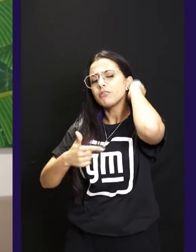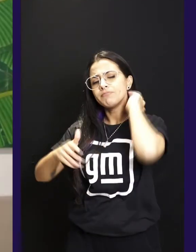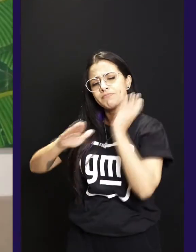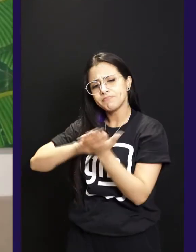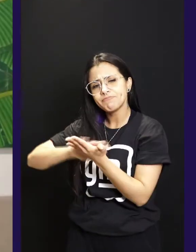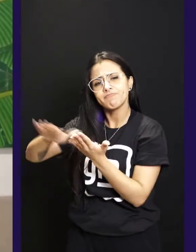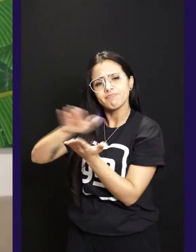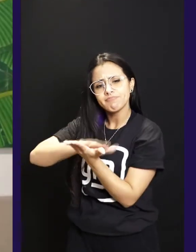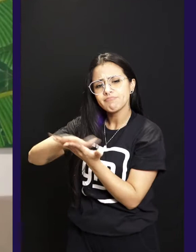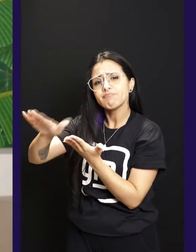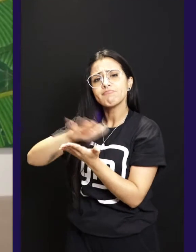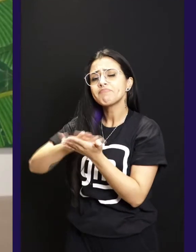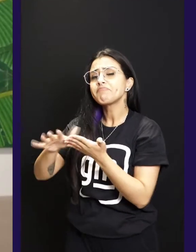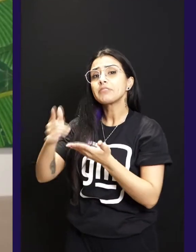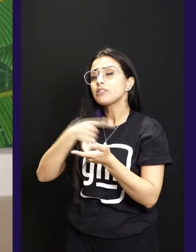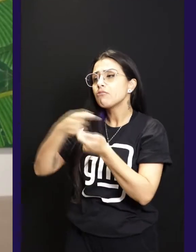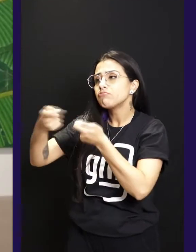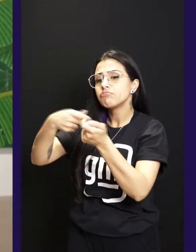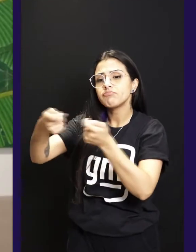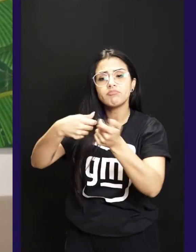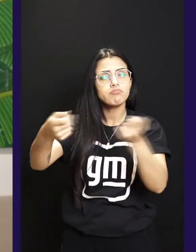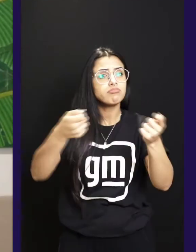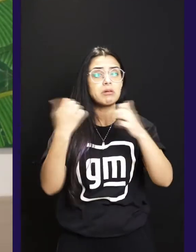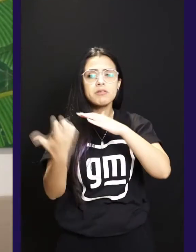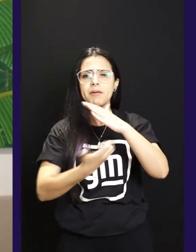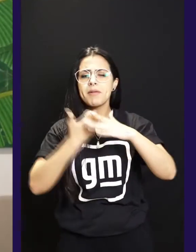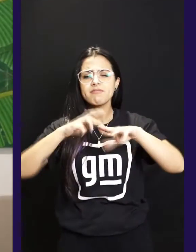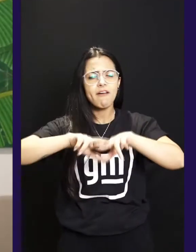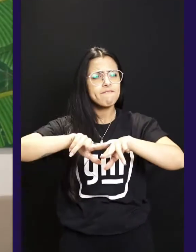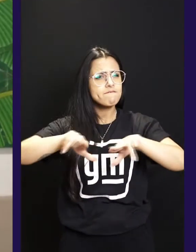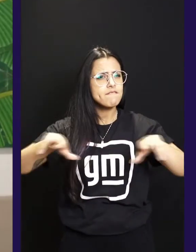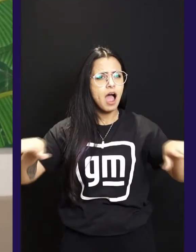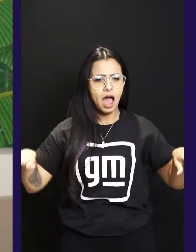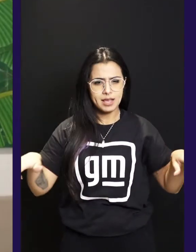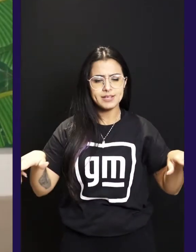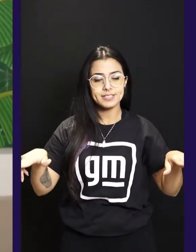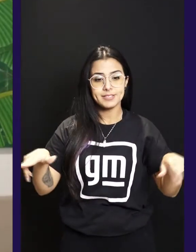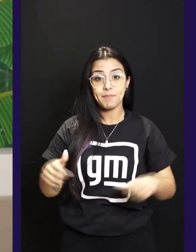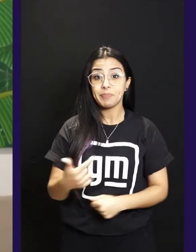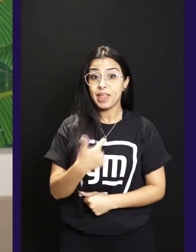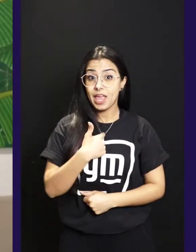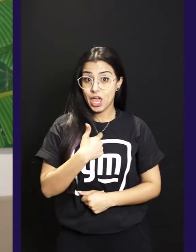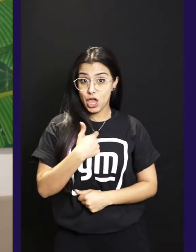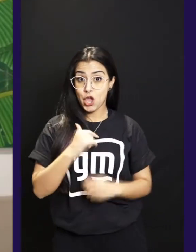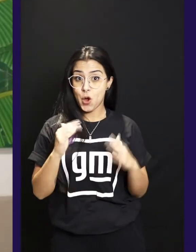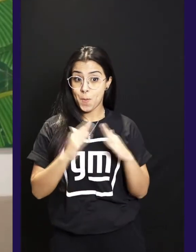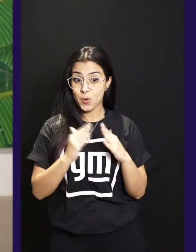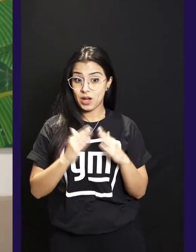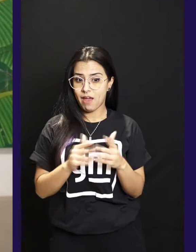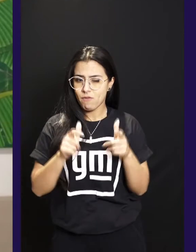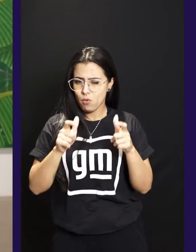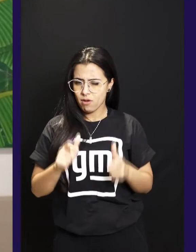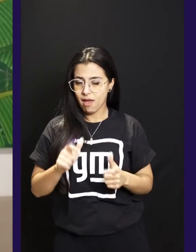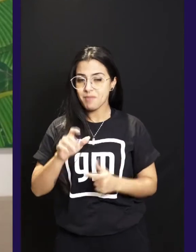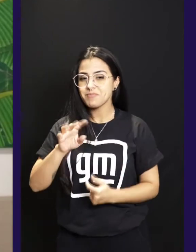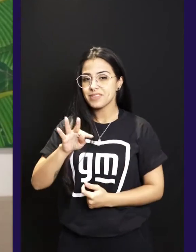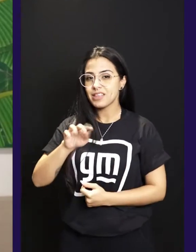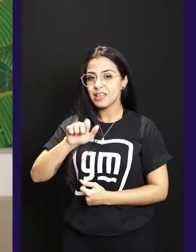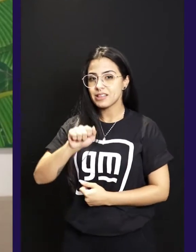empresas que ficavam no entorno de onde eu morava. Eu morava em um lugar chamado Taboão da Serra, que é a periferia aqui de São